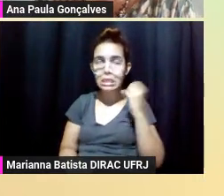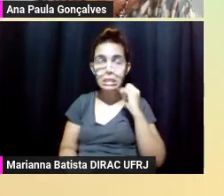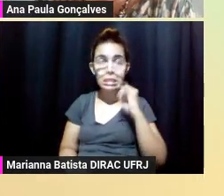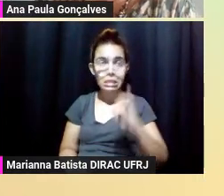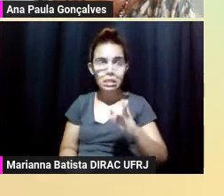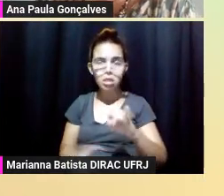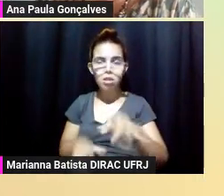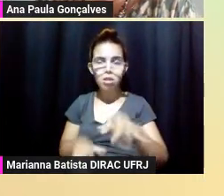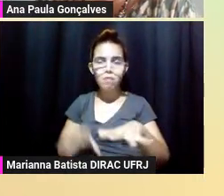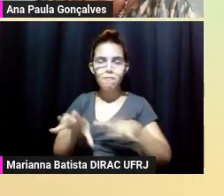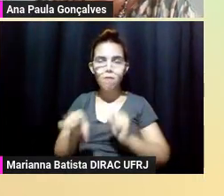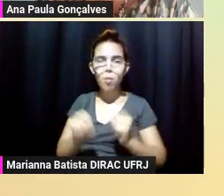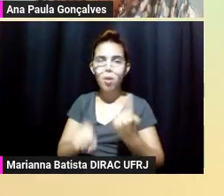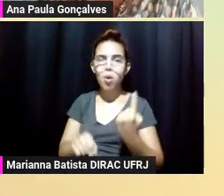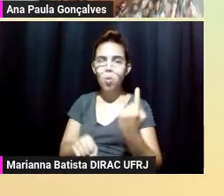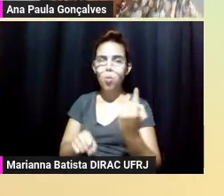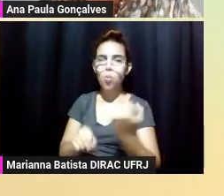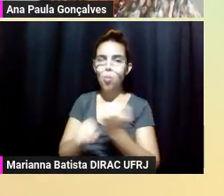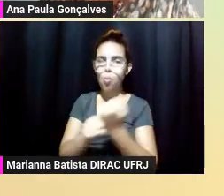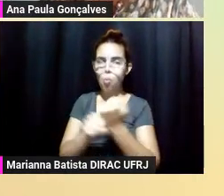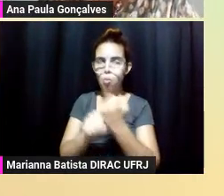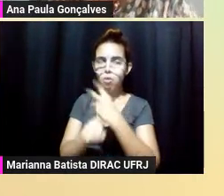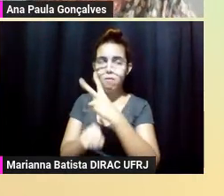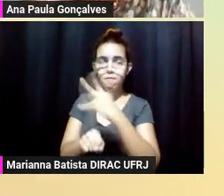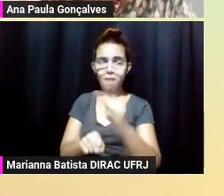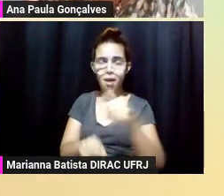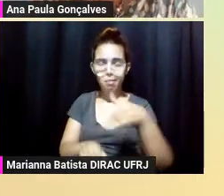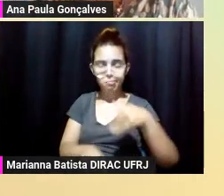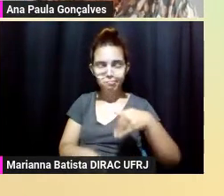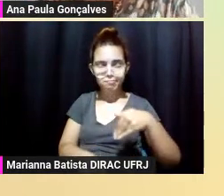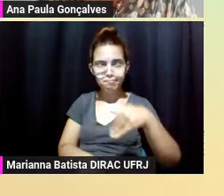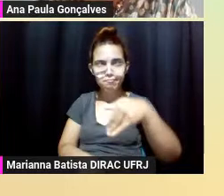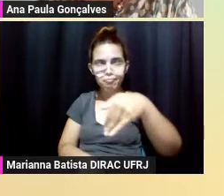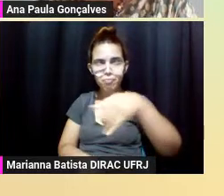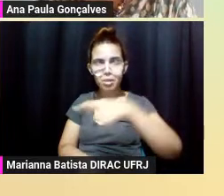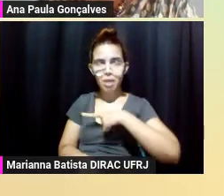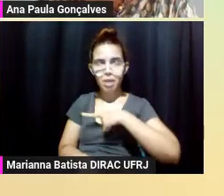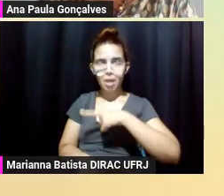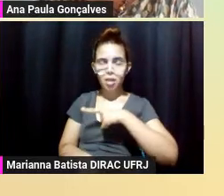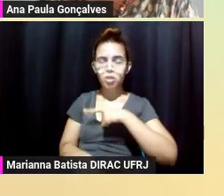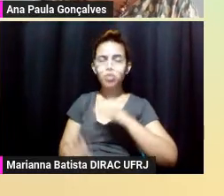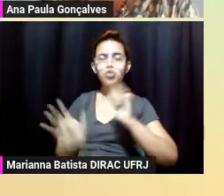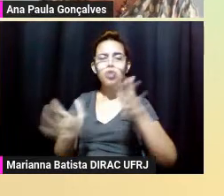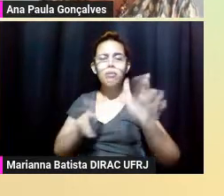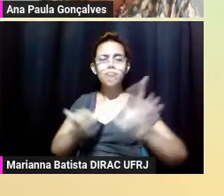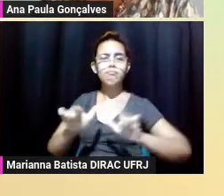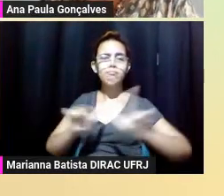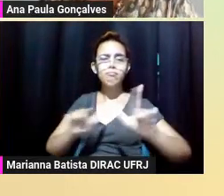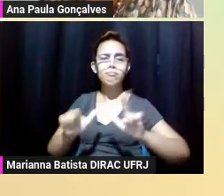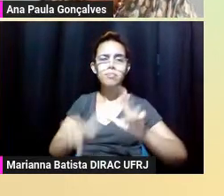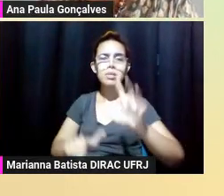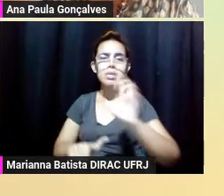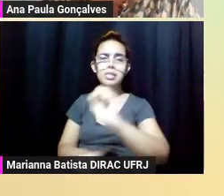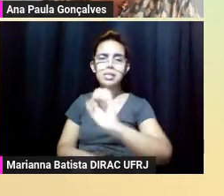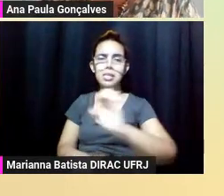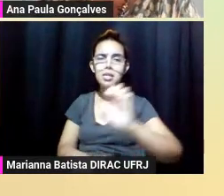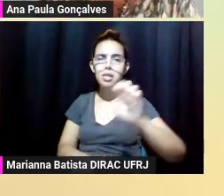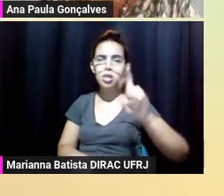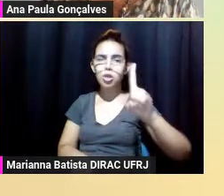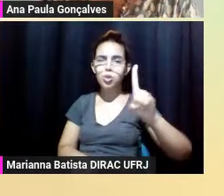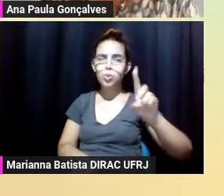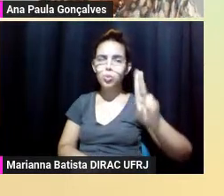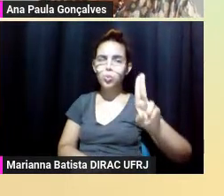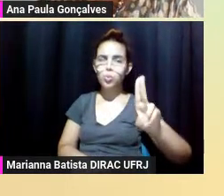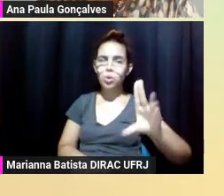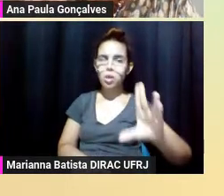também numa escola privada na Barra da Tijuca, mas eu já trabalhava na Seduc, né? Já tinha a minha matrícula na Seduc. Na Seduc eu sempre trabalhei à